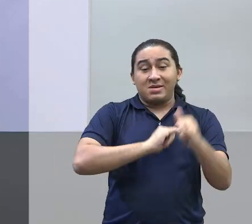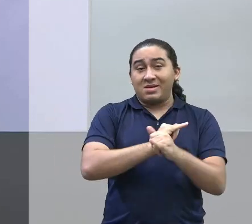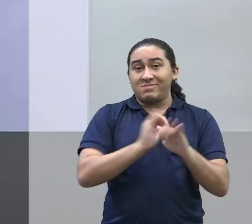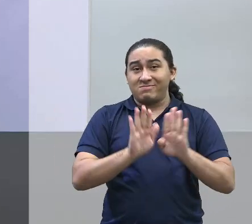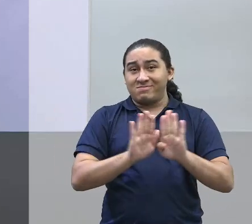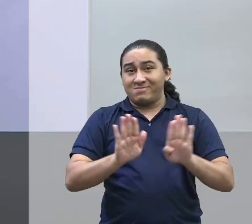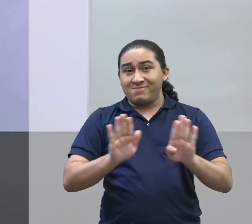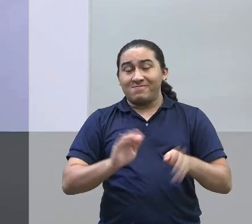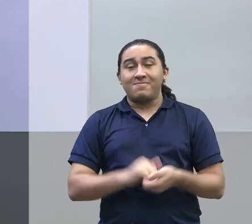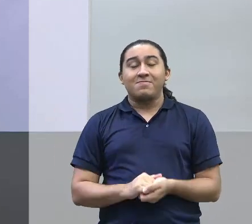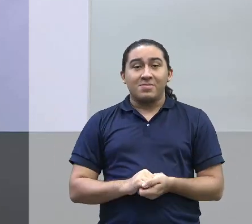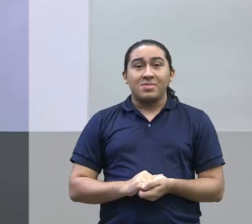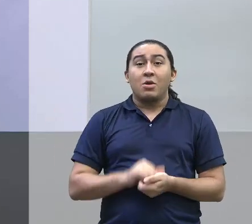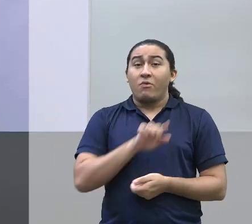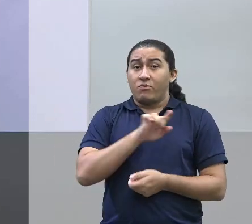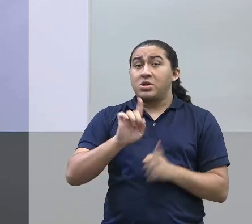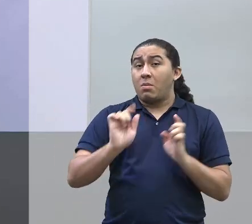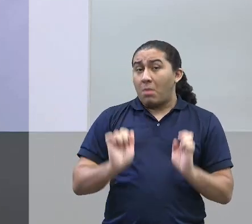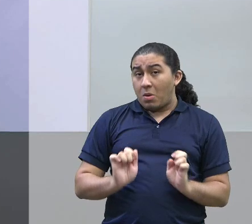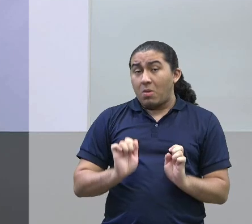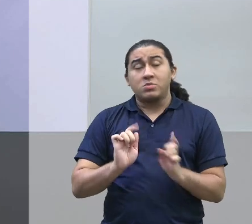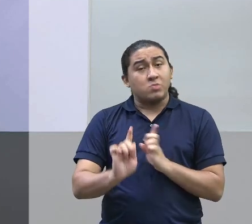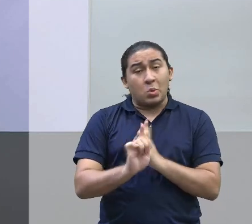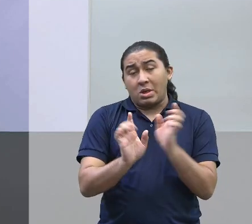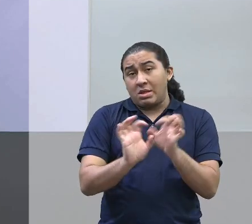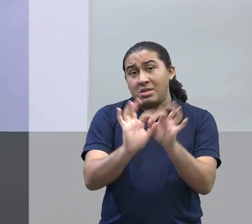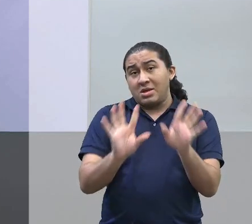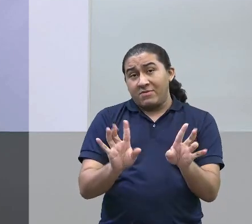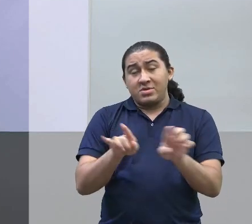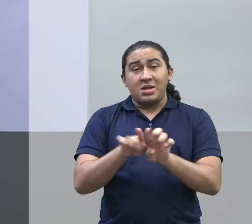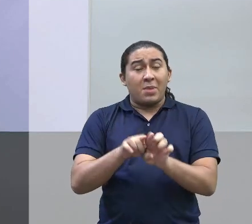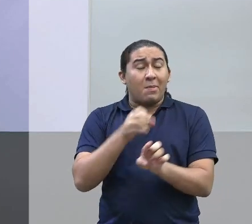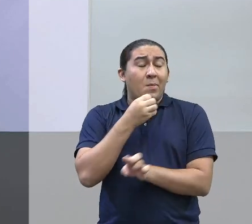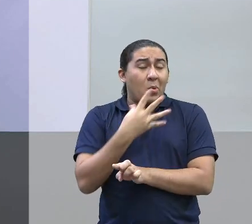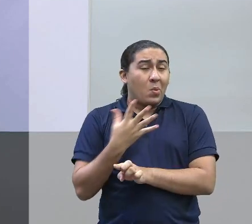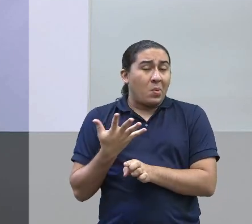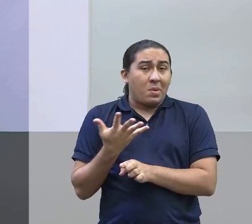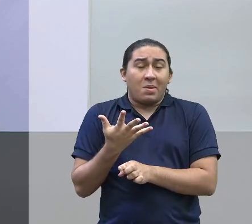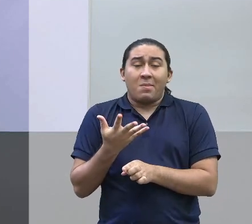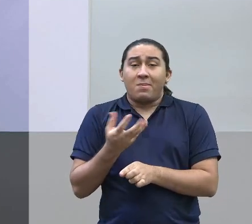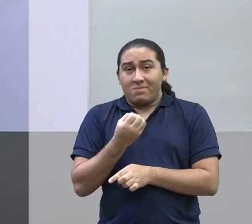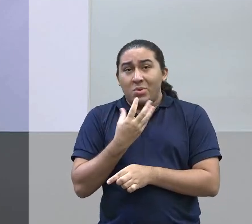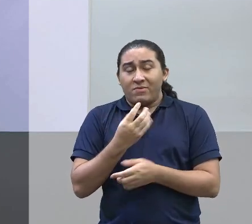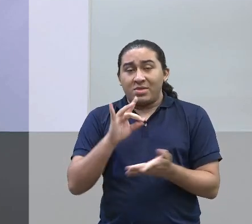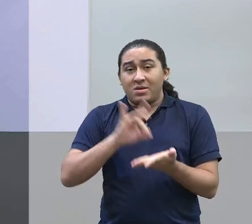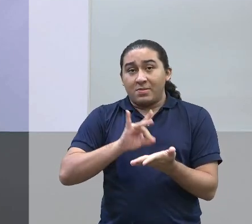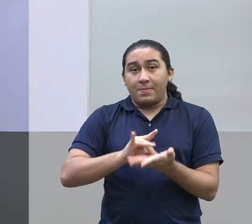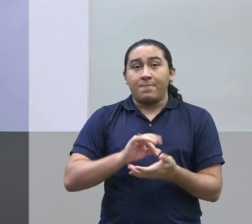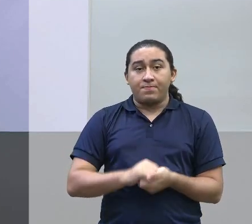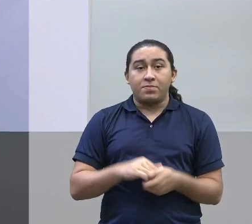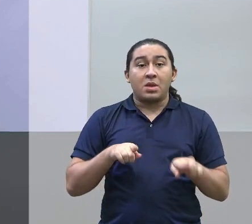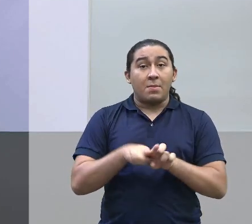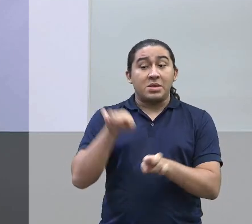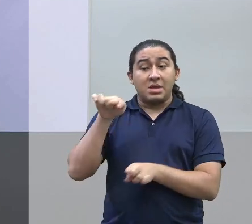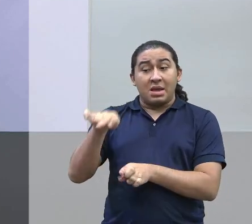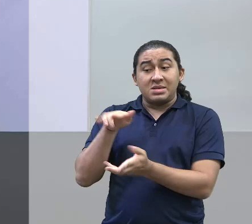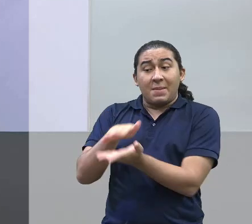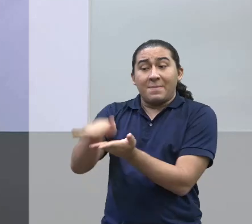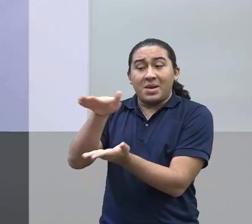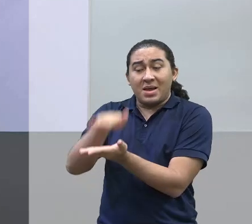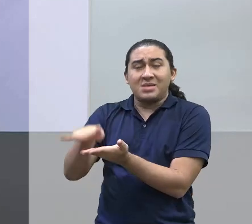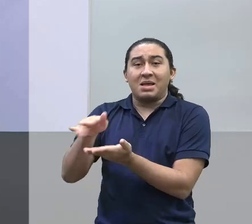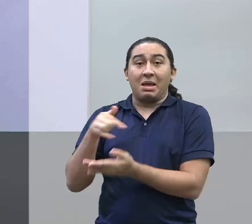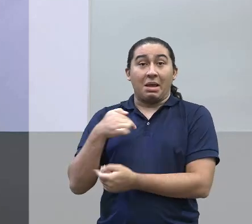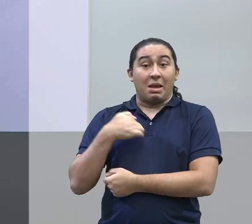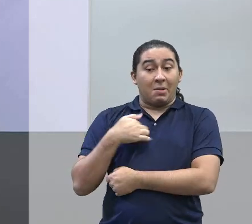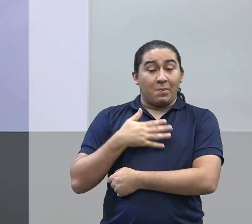leitura virtual você vai encontrar também, e é muito gostosa também. Mas a leitura impressa,